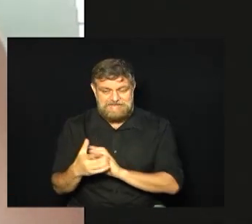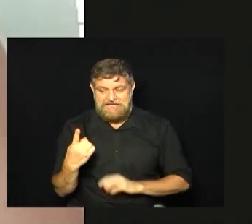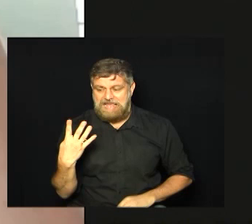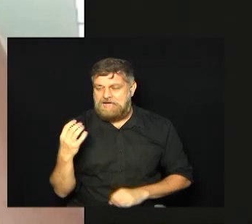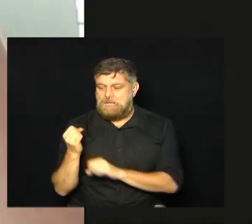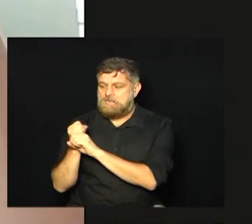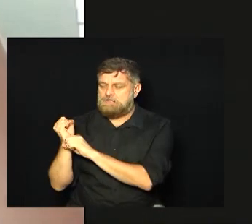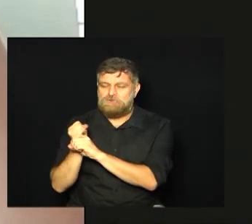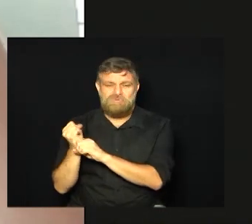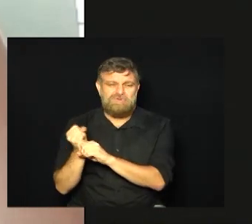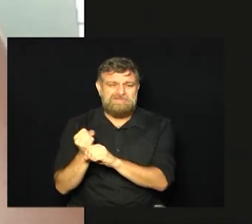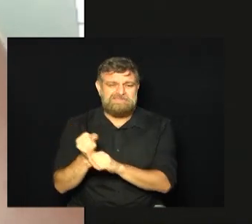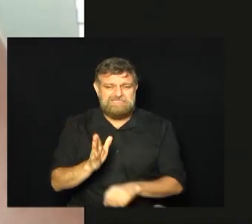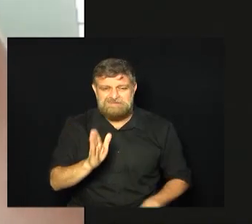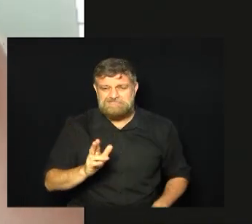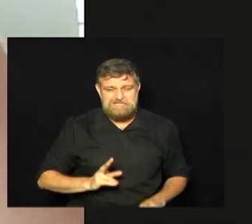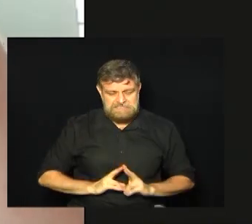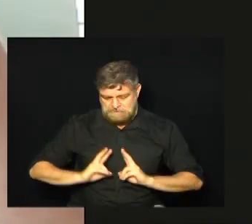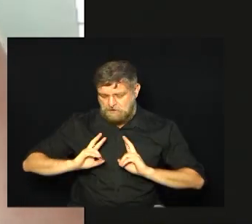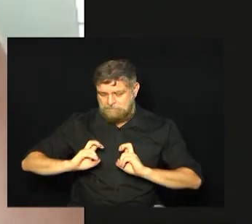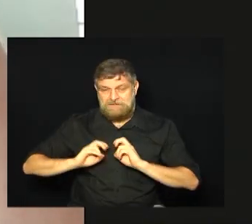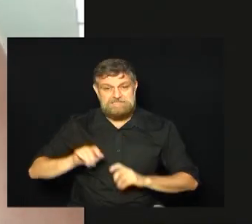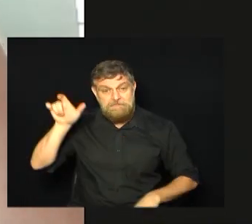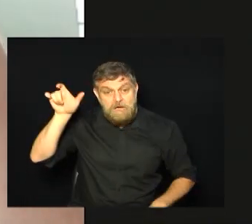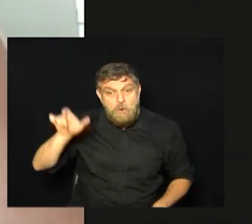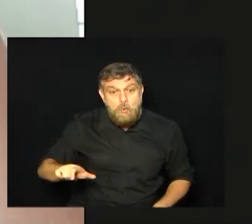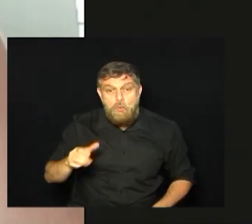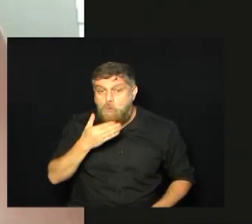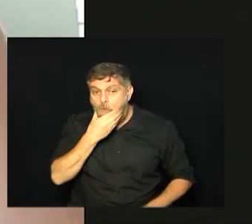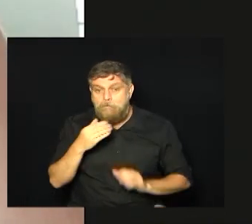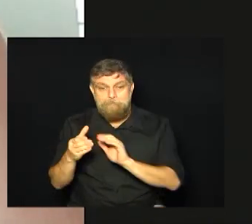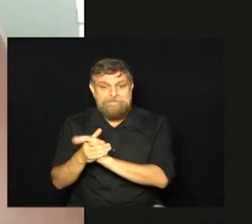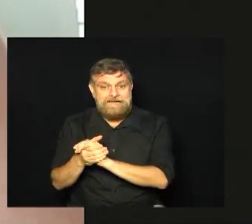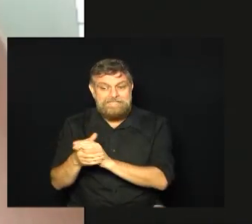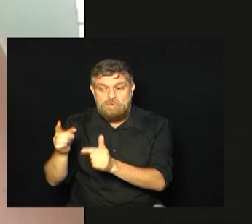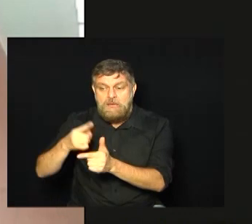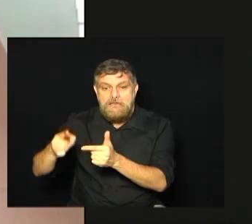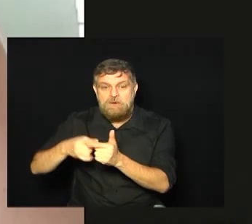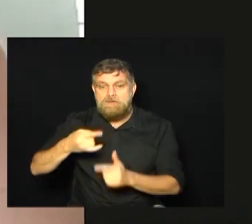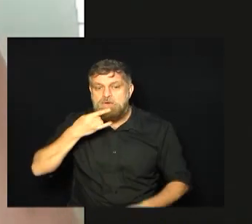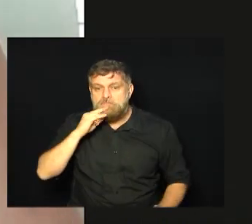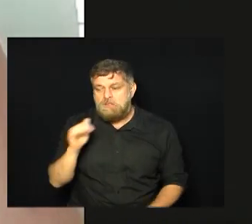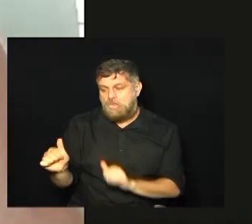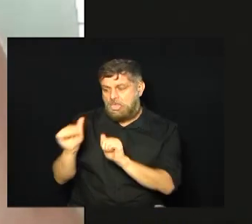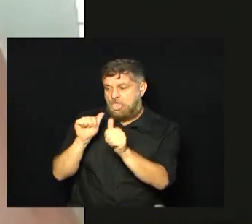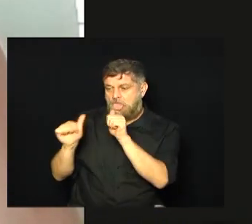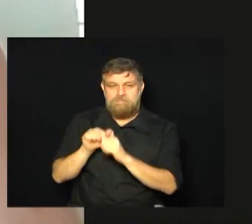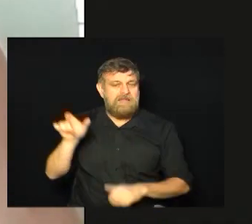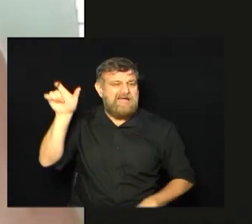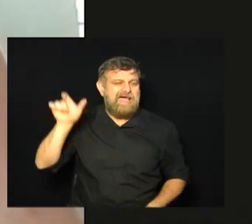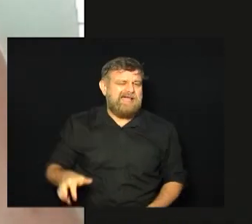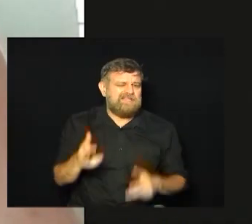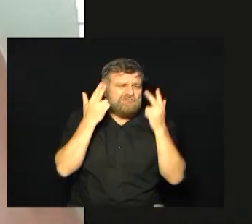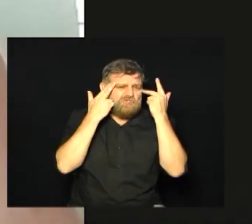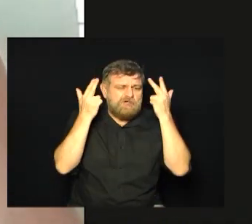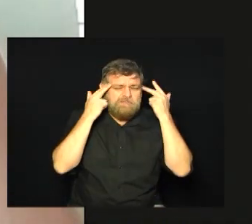anos e não percebeu que o marido tem um problema com o alcoolismo, né? Porque para ela, ele bebe socialmente.